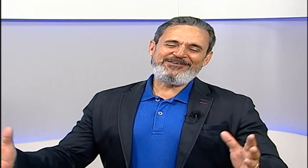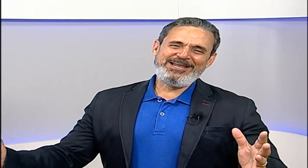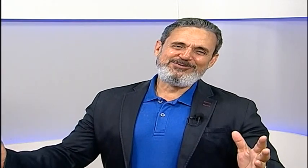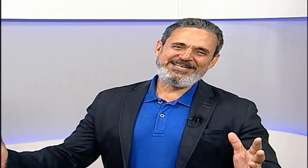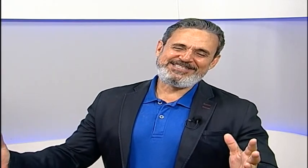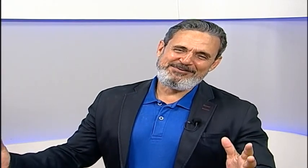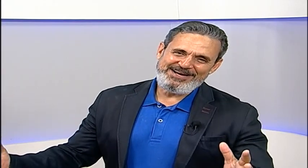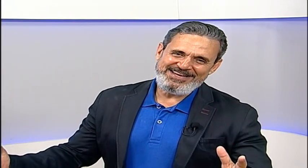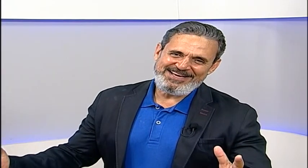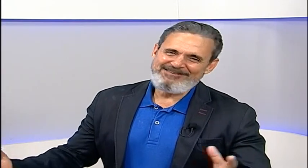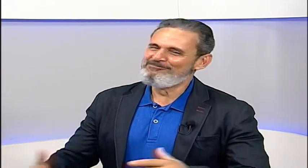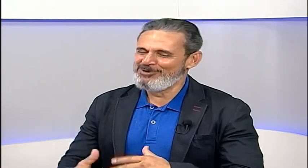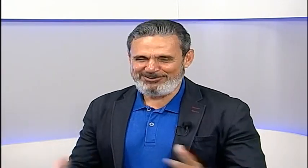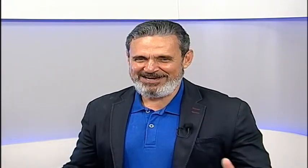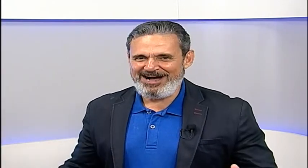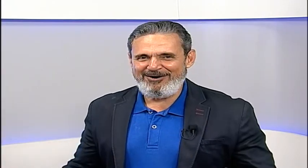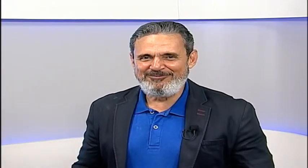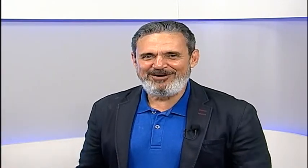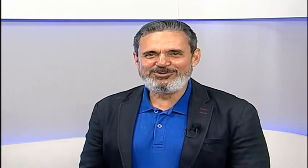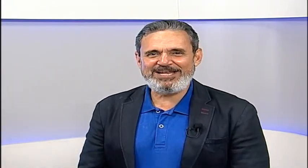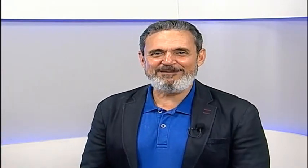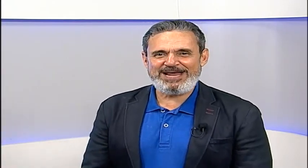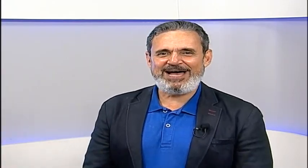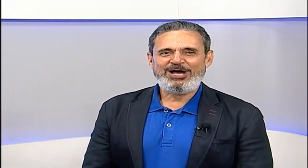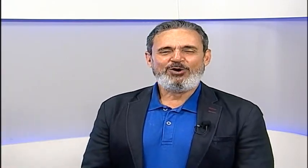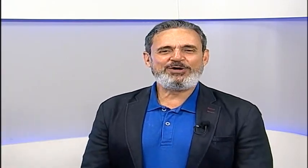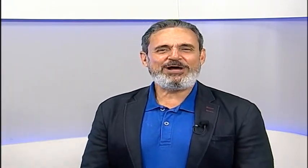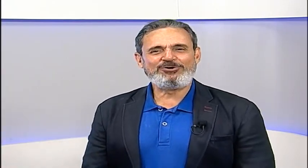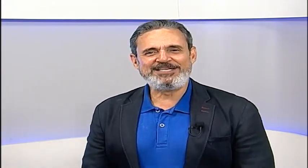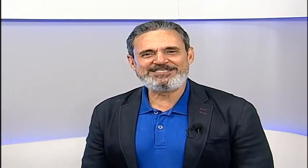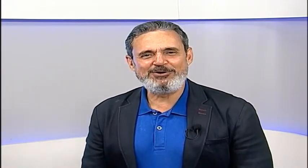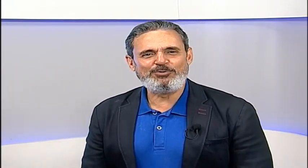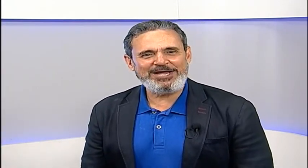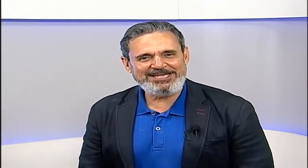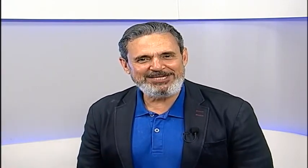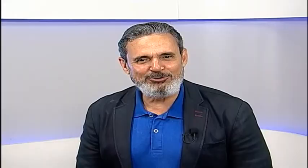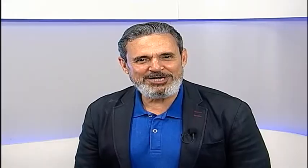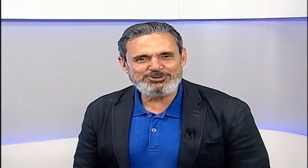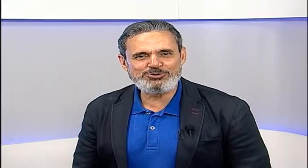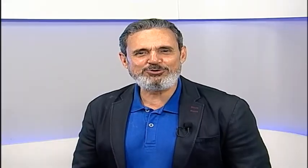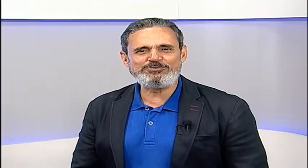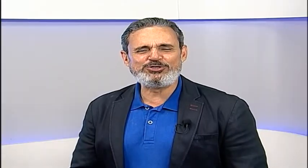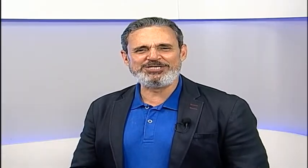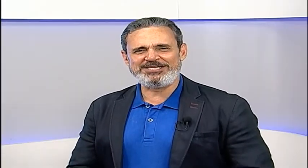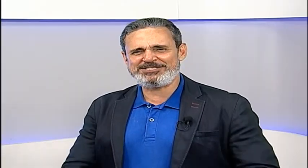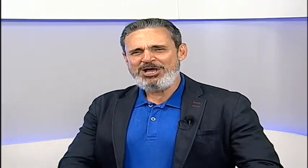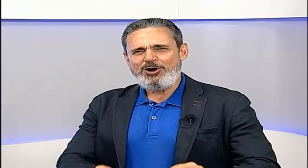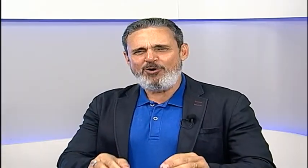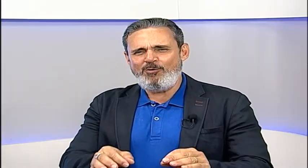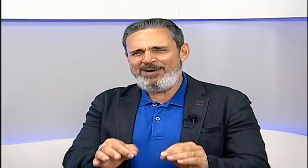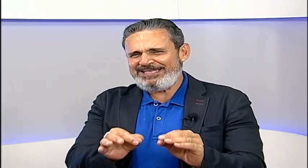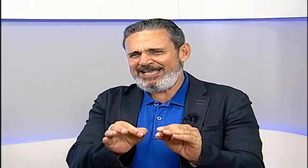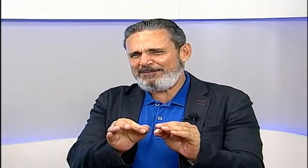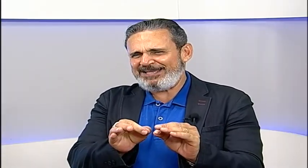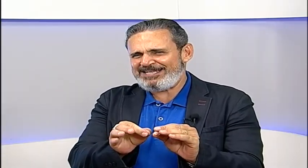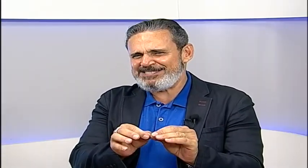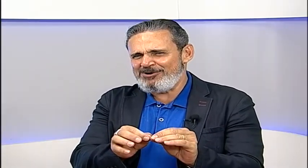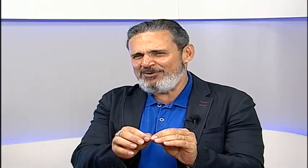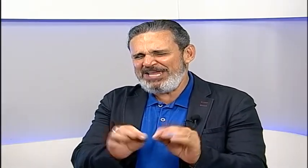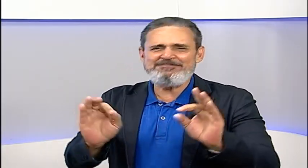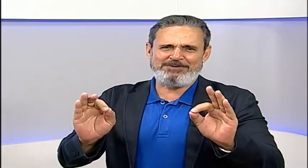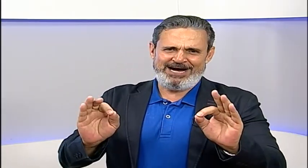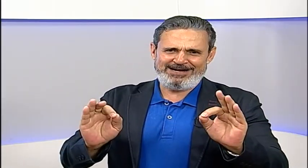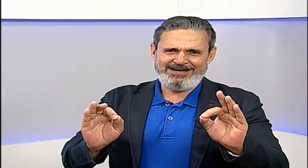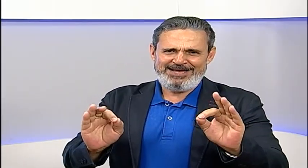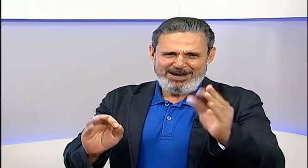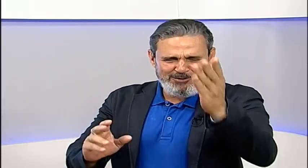E já que falamos da semana, muito legal, vamos relembrar o que aconteceu por aqui durante os últimos dias com uma